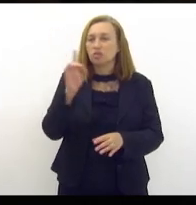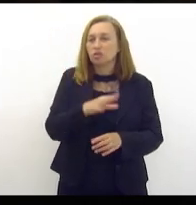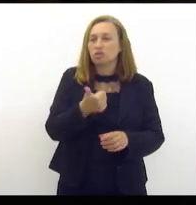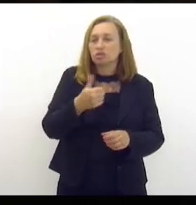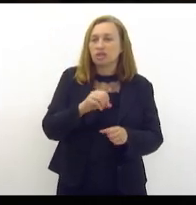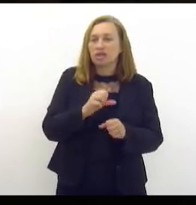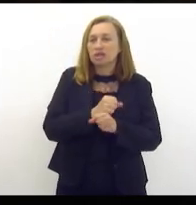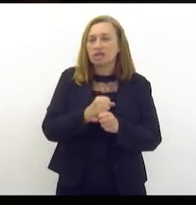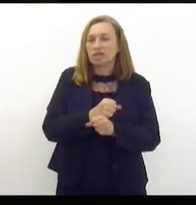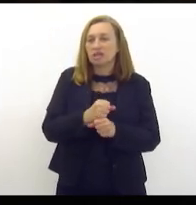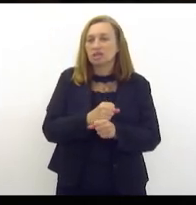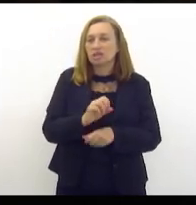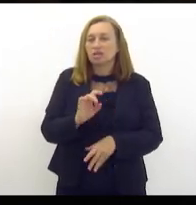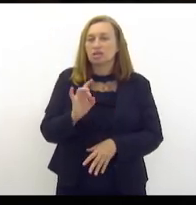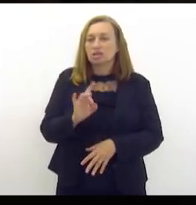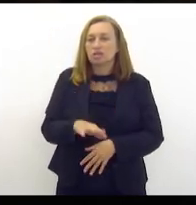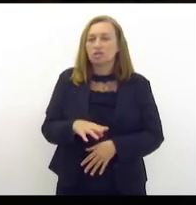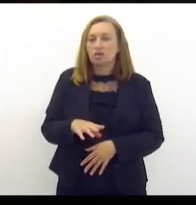cresceu apenas